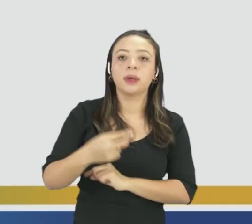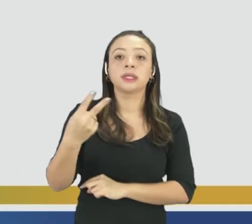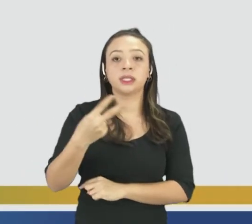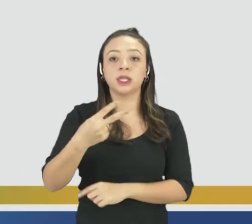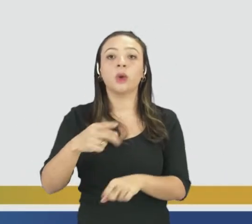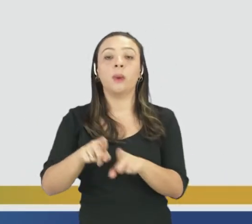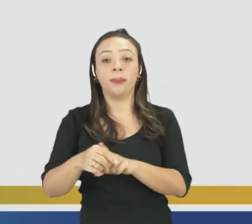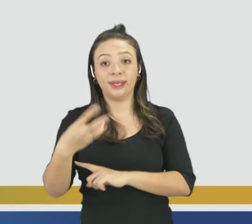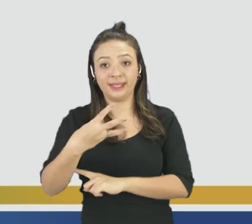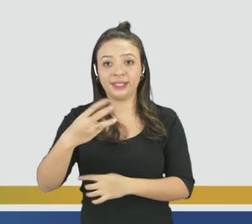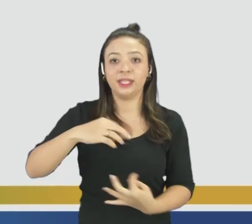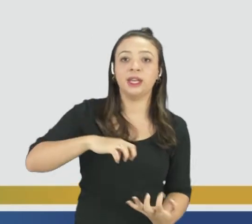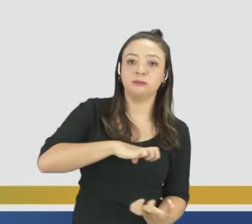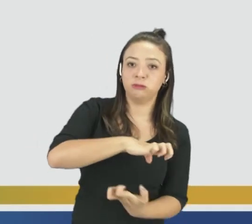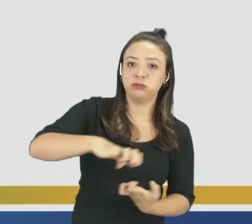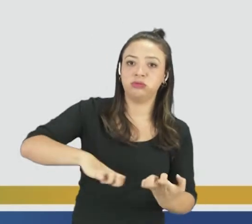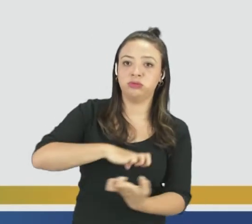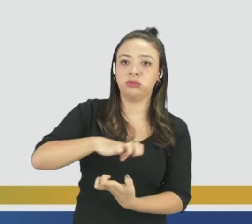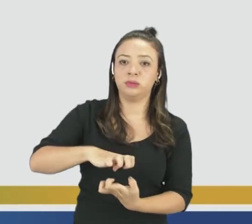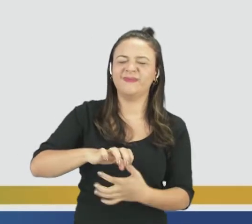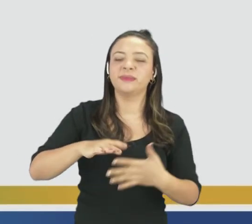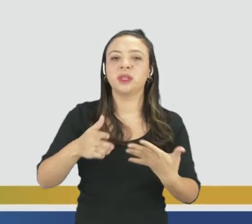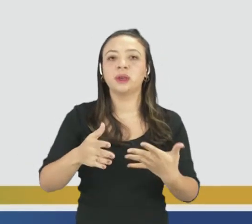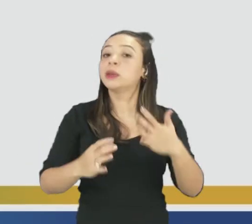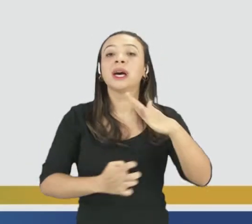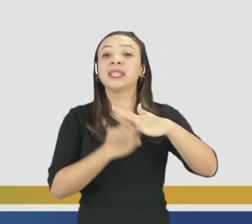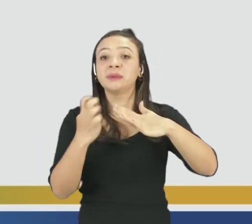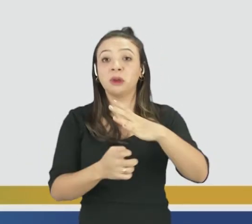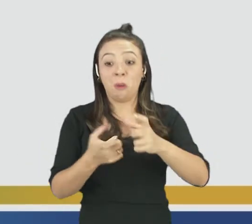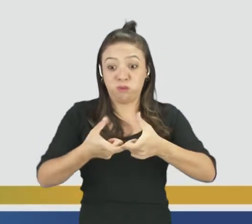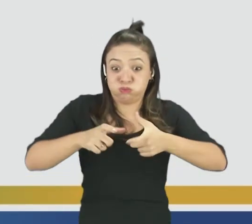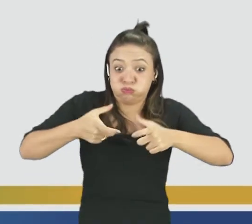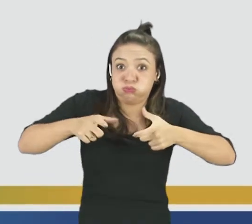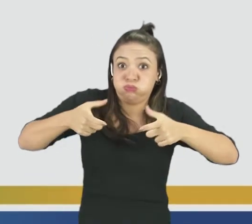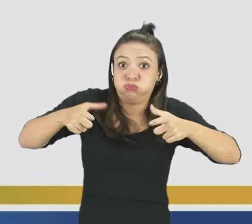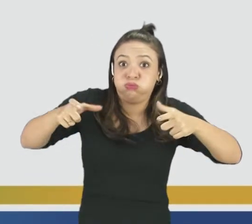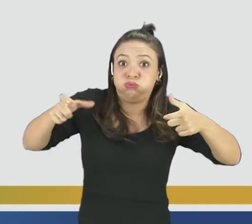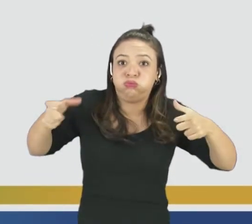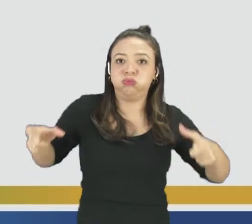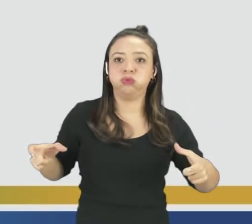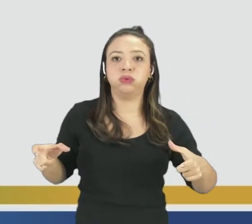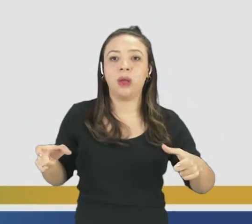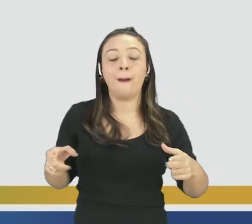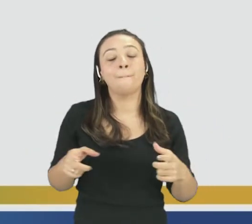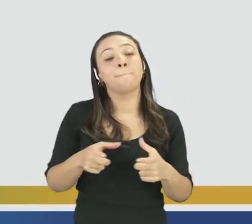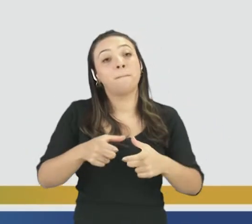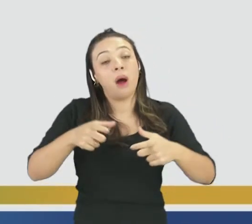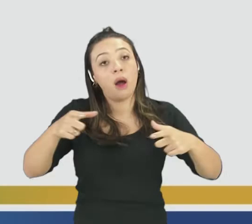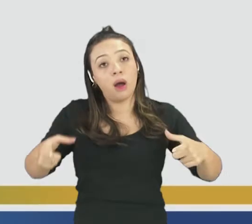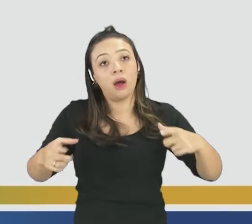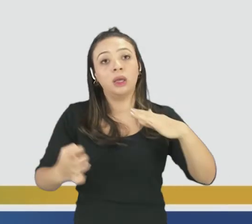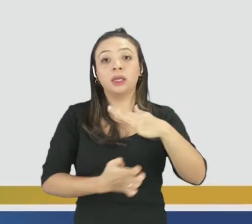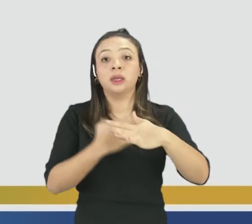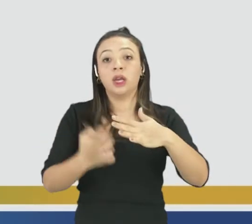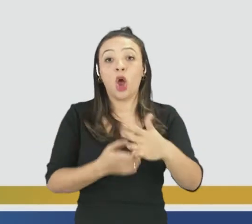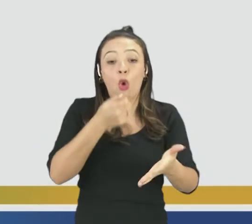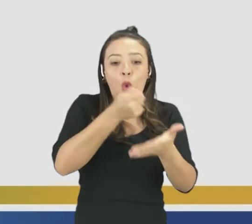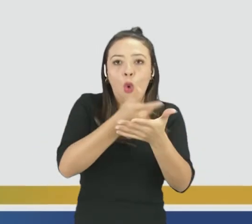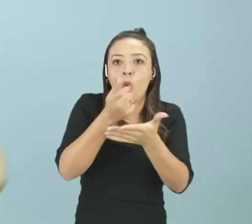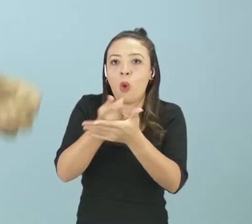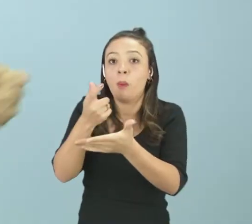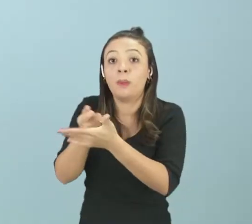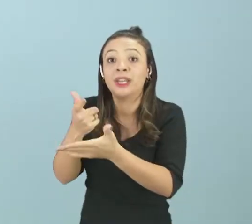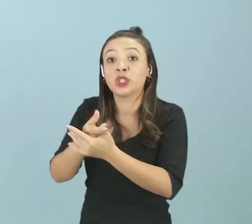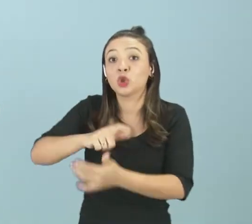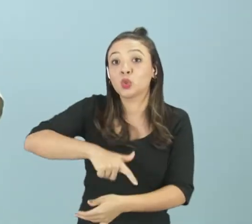terceira E aí essas empresas apenas se agigantar ainda mais Muitas delas compraram os ativos